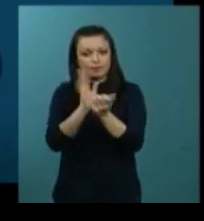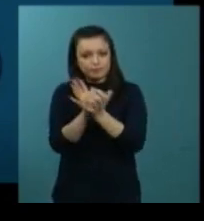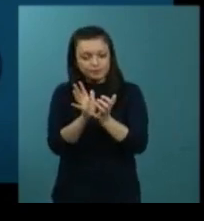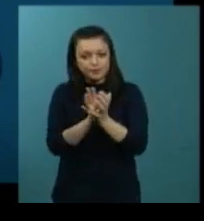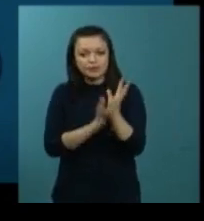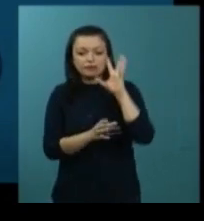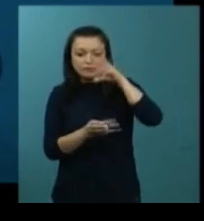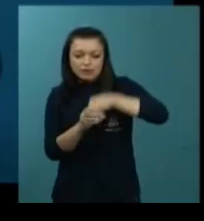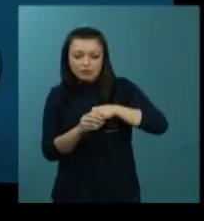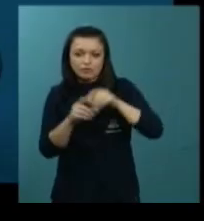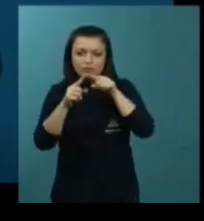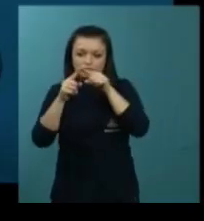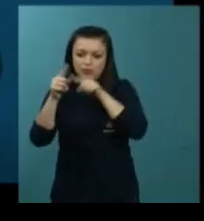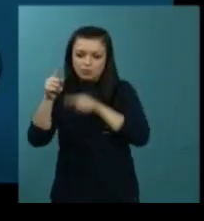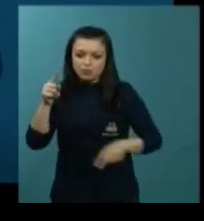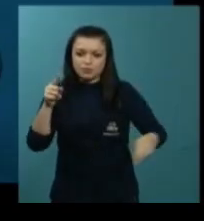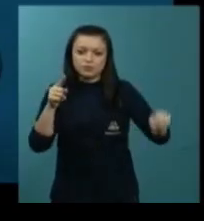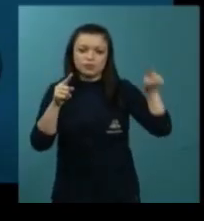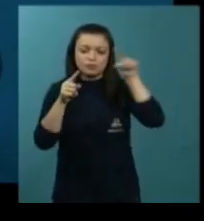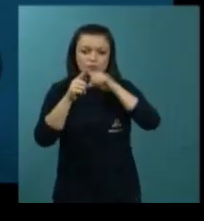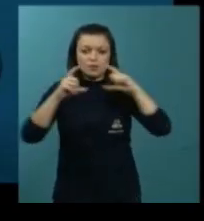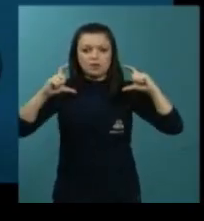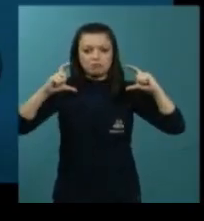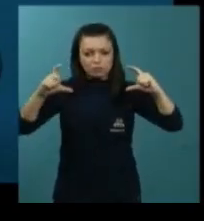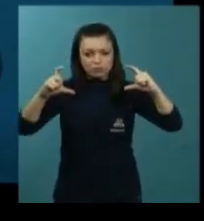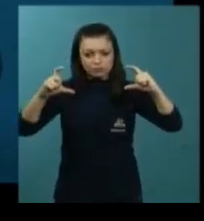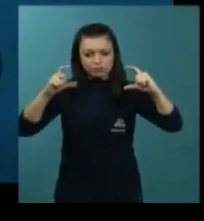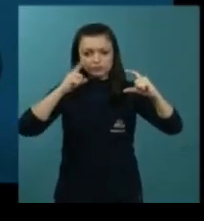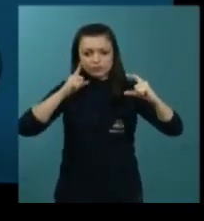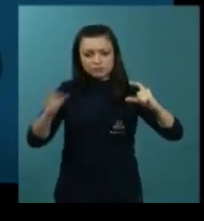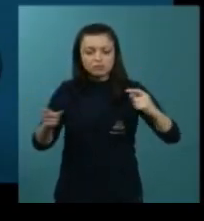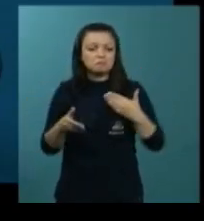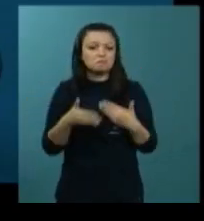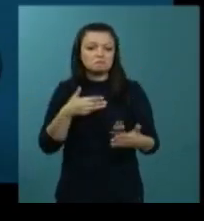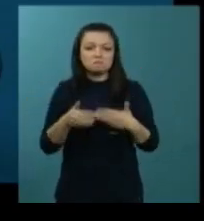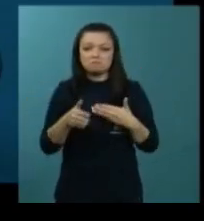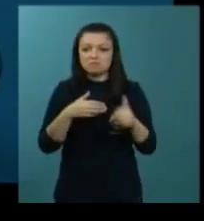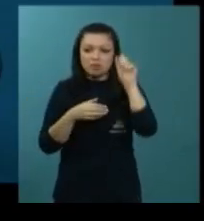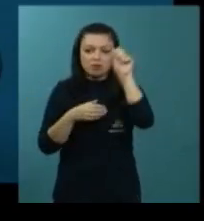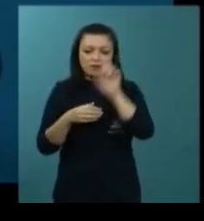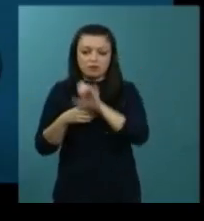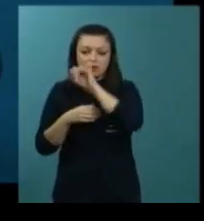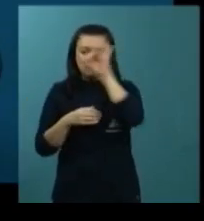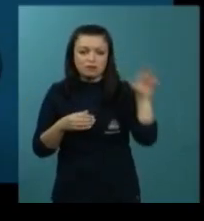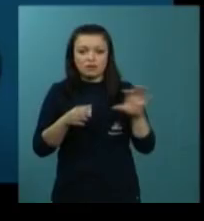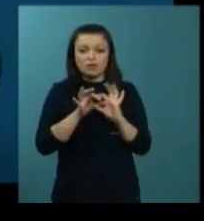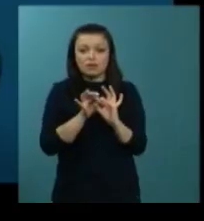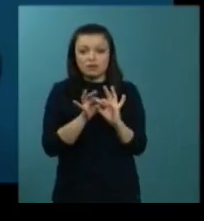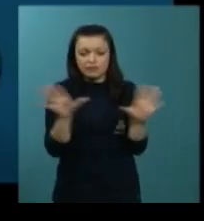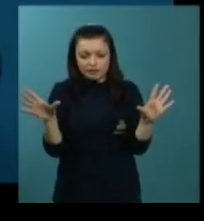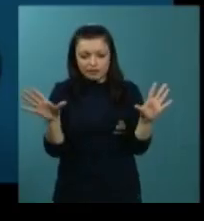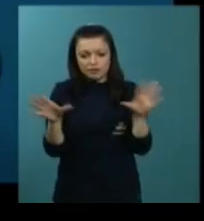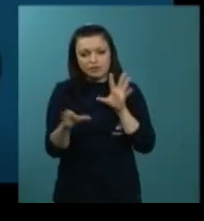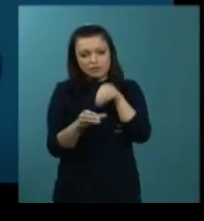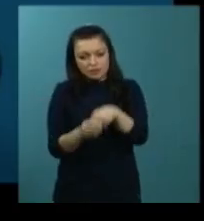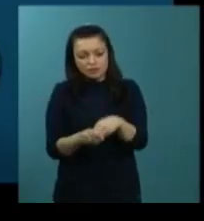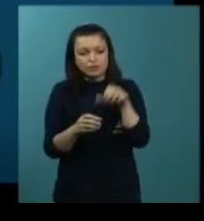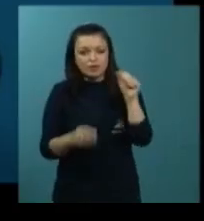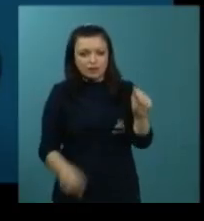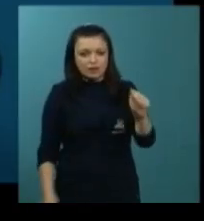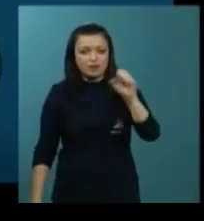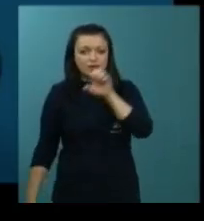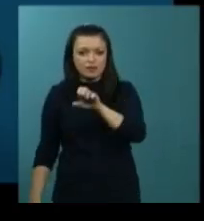fechada, colocaremos em qualquer ordem os elementos desse